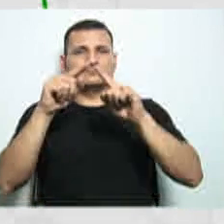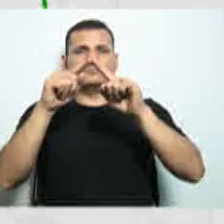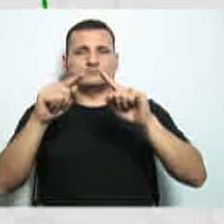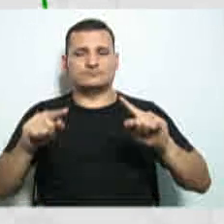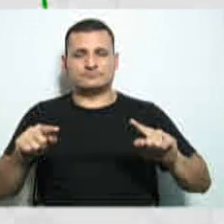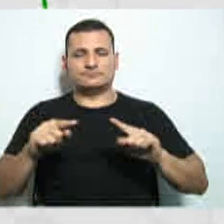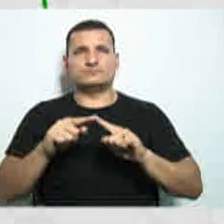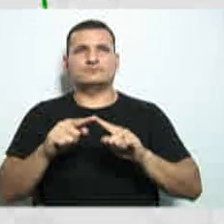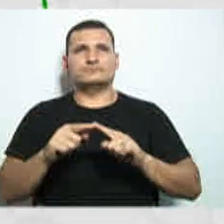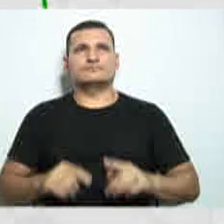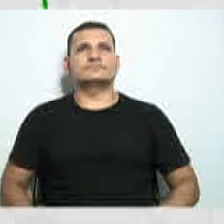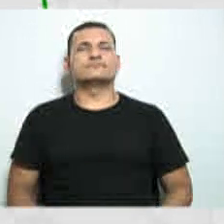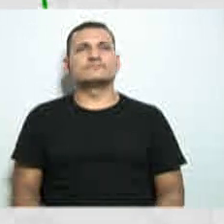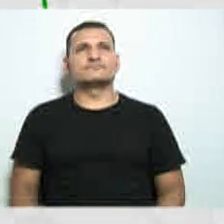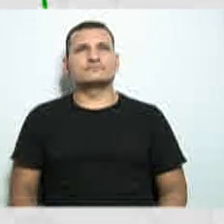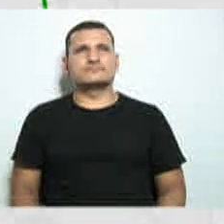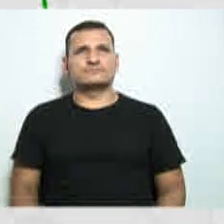você: